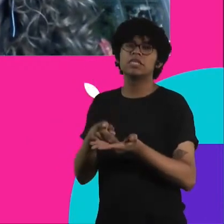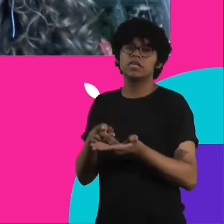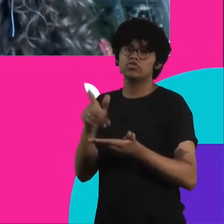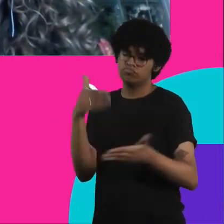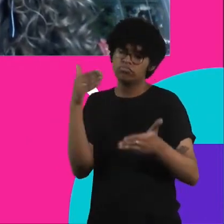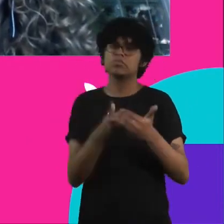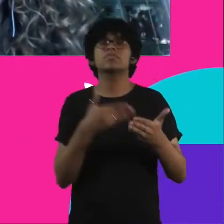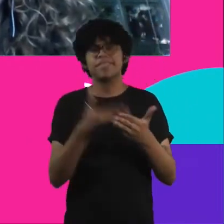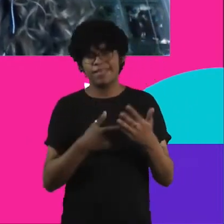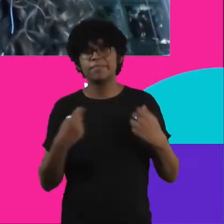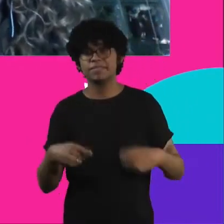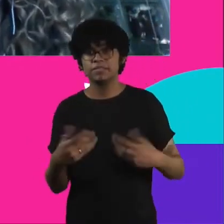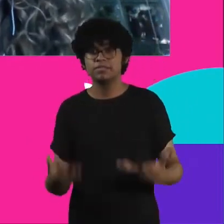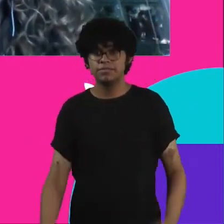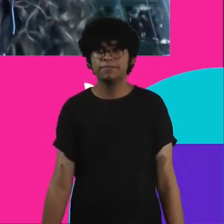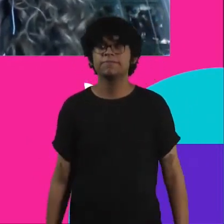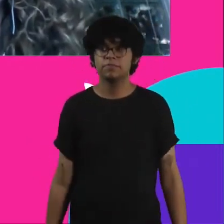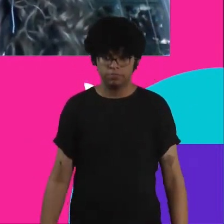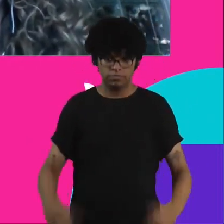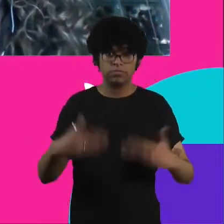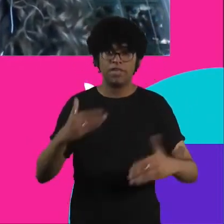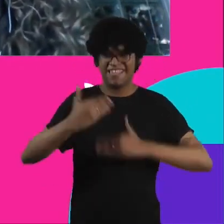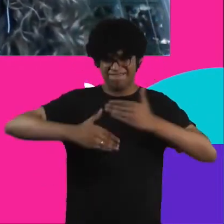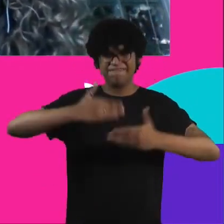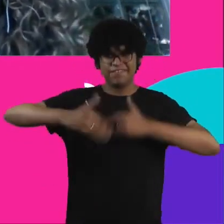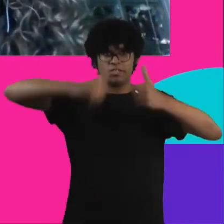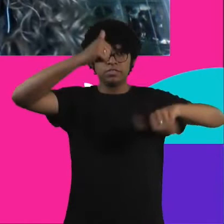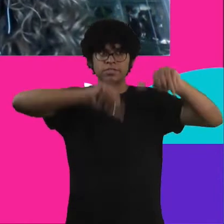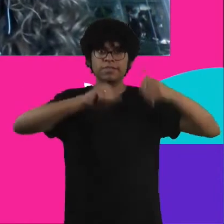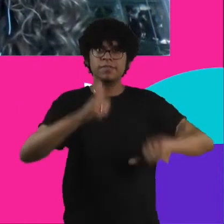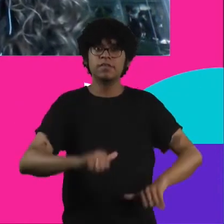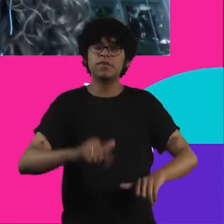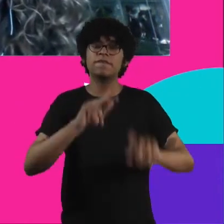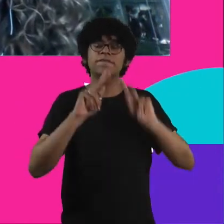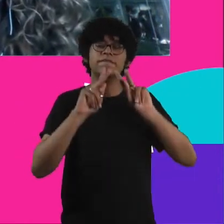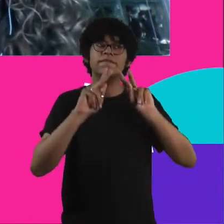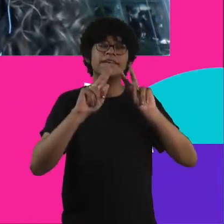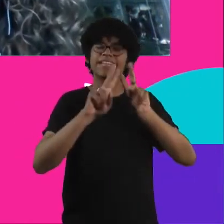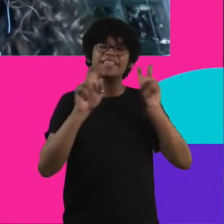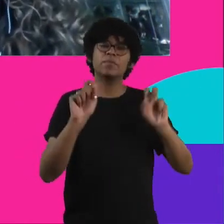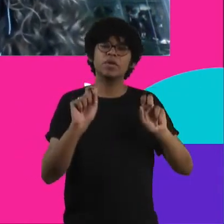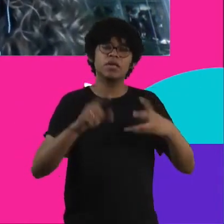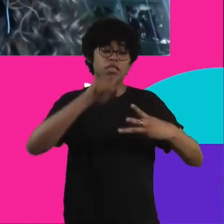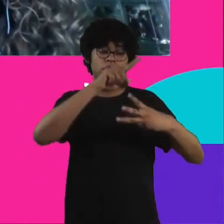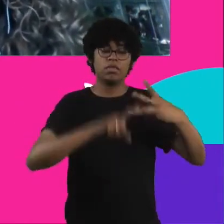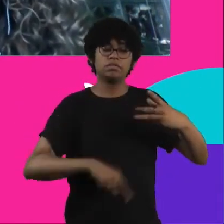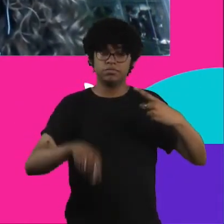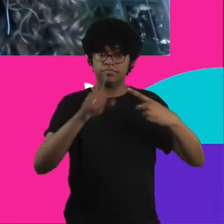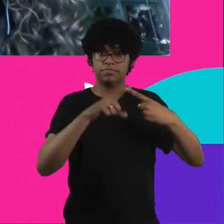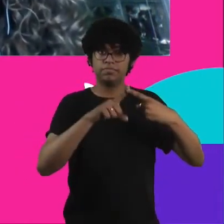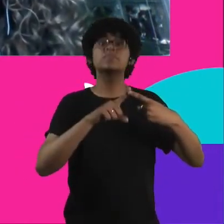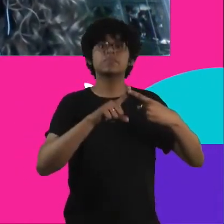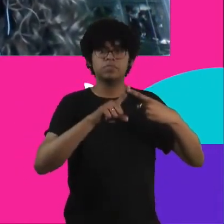isso também. Quando a gente fala numa evolução analítica, sempre a gente fala em 3 pilares, né, fundamentais. Uma é educação, o primeiro